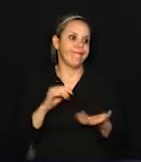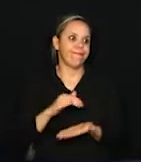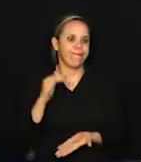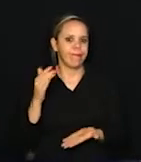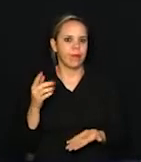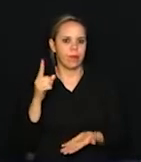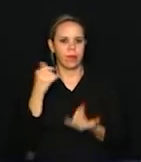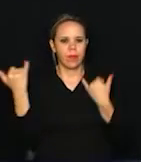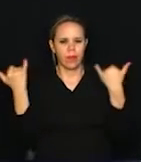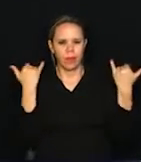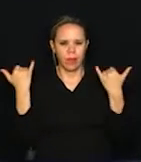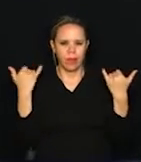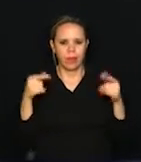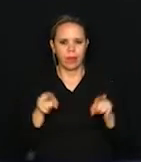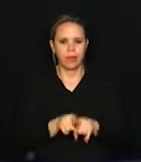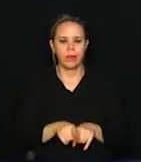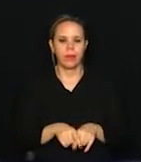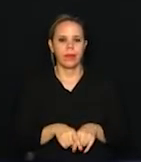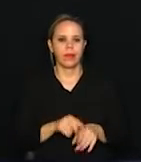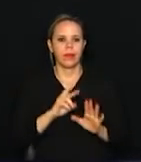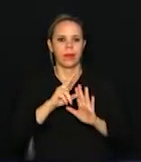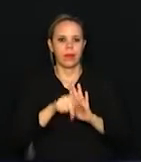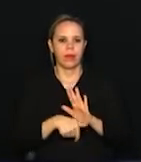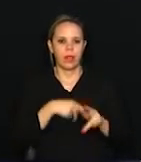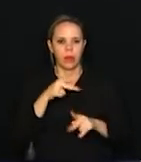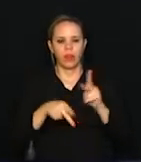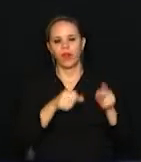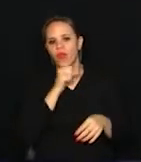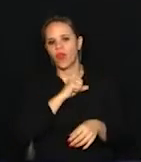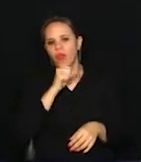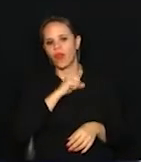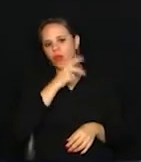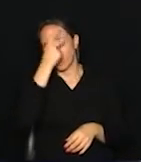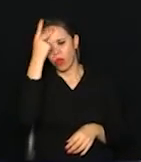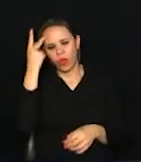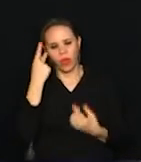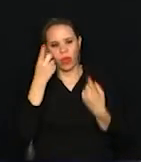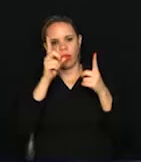tenho ouvido também de vários idosos e pessoas com